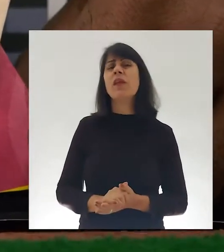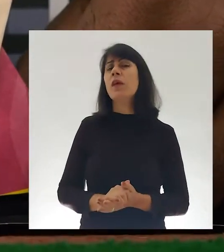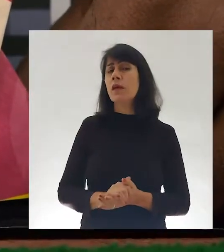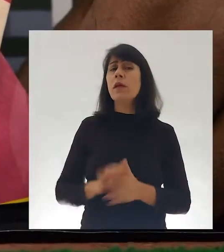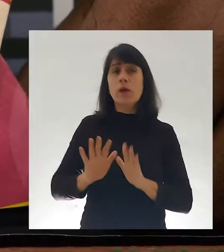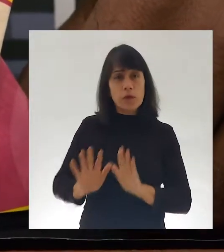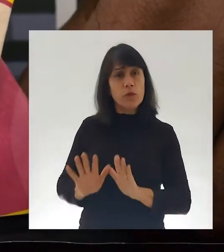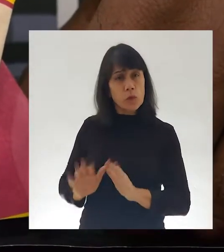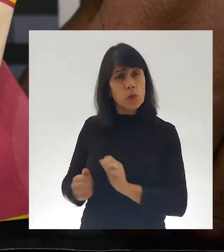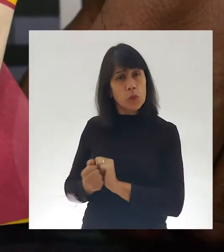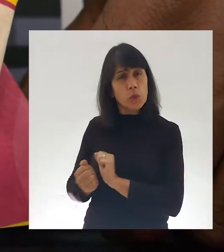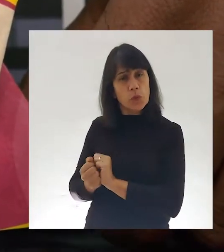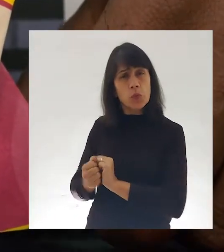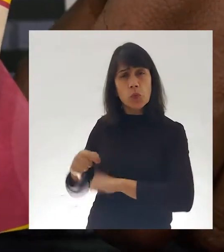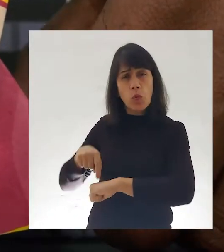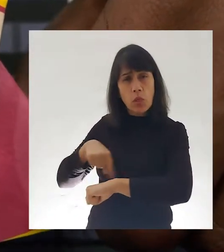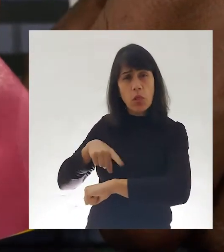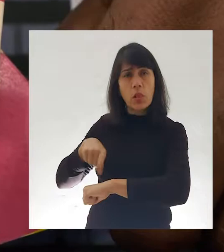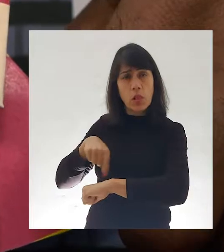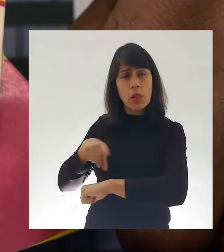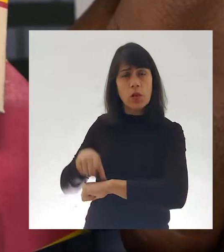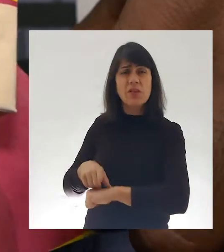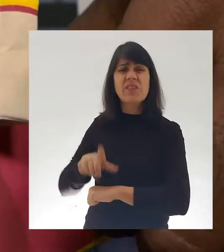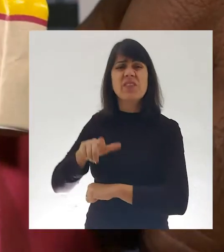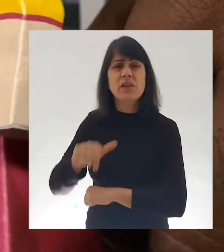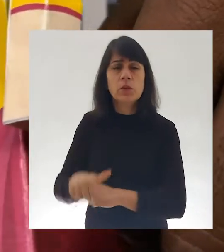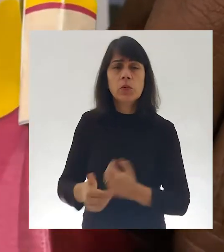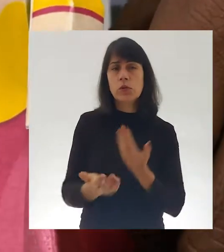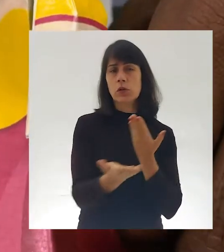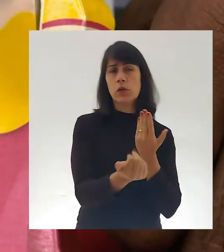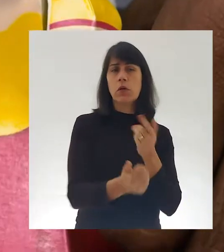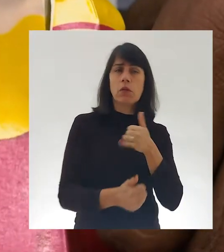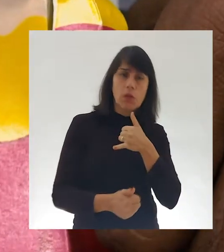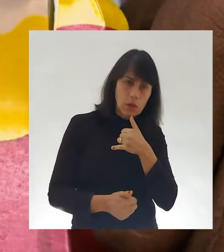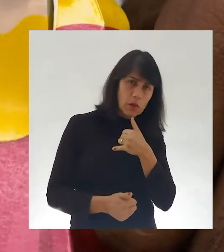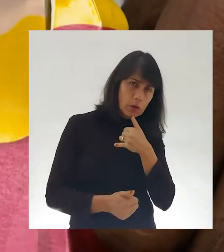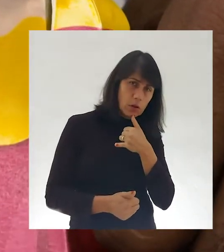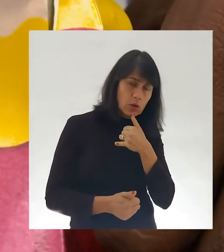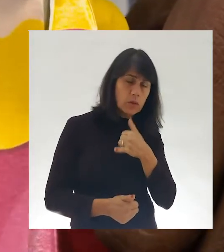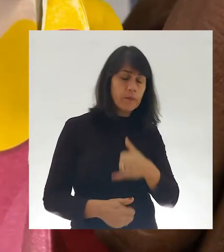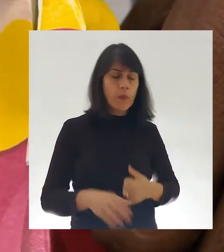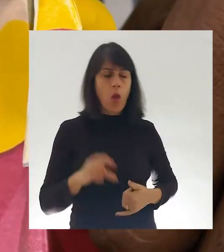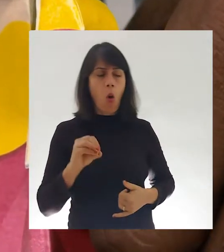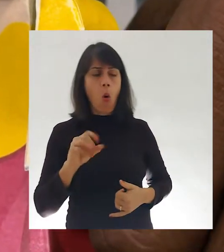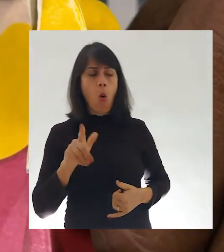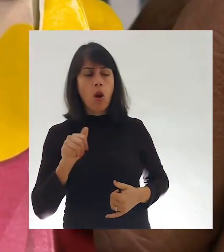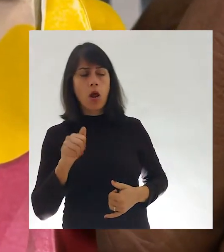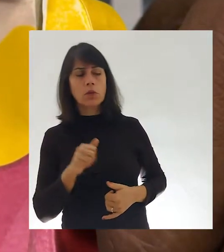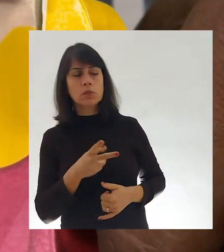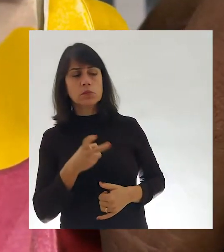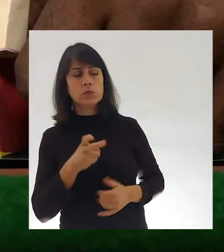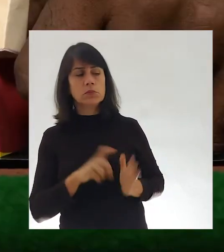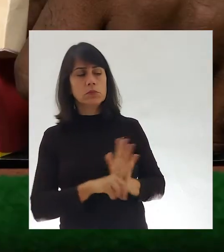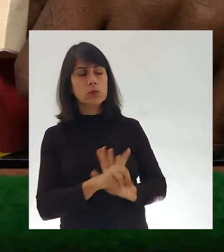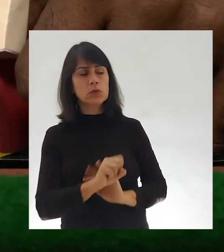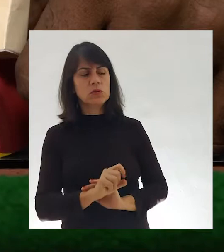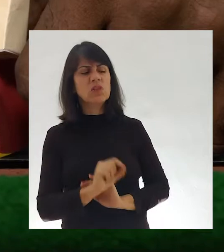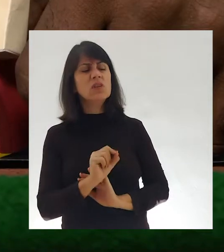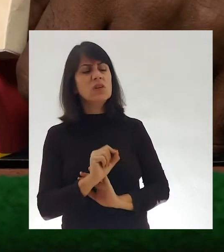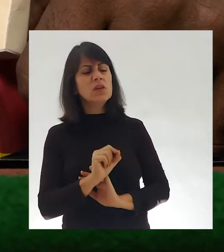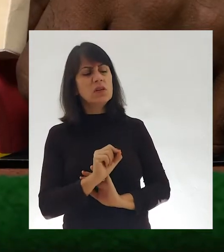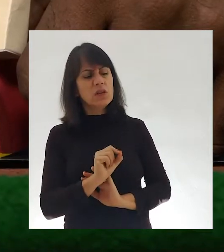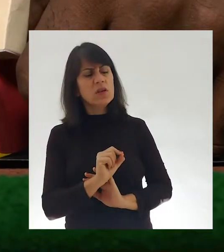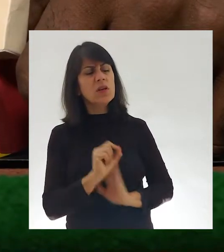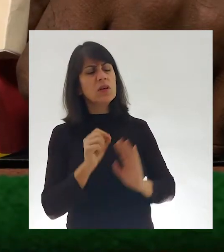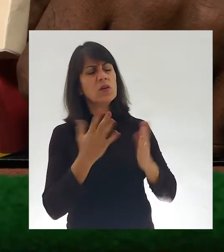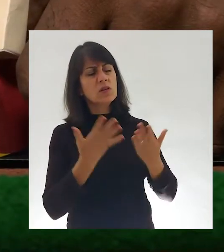durante algum tempo, a jovem começou a entristecer-se, quando Dona Ola perguntou: O que